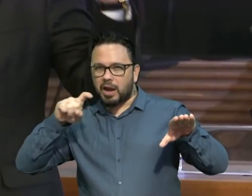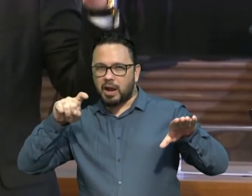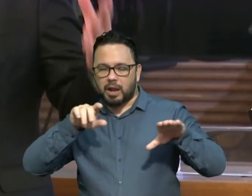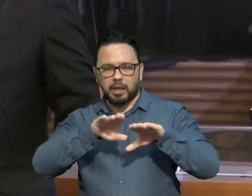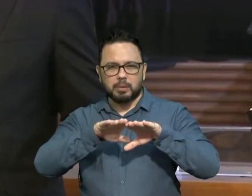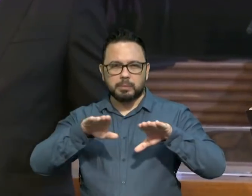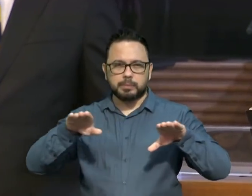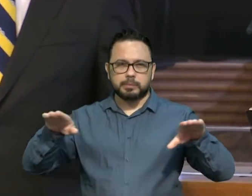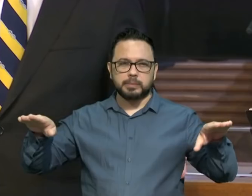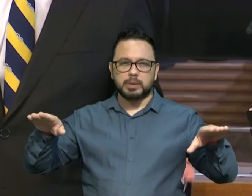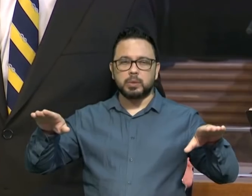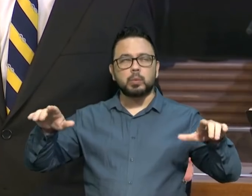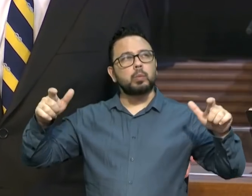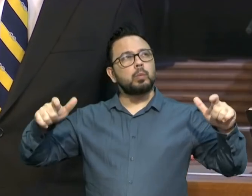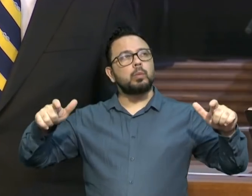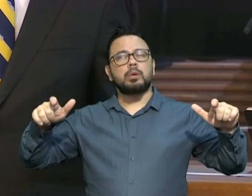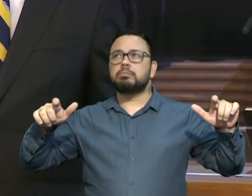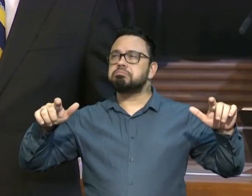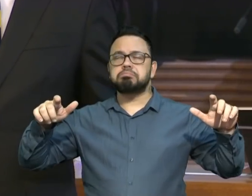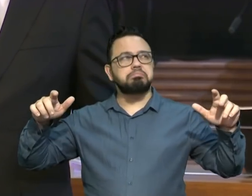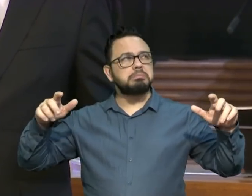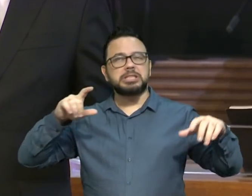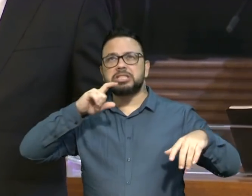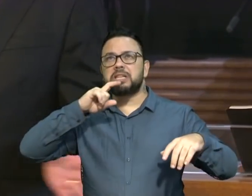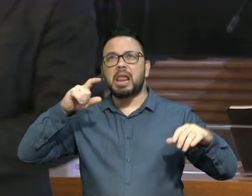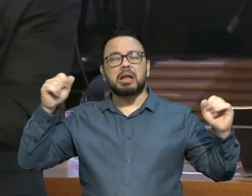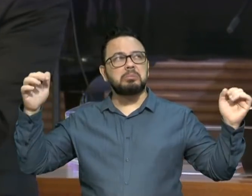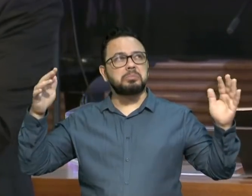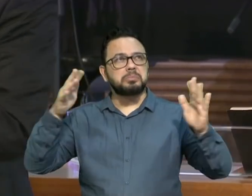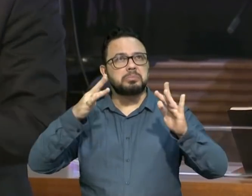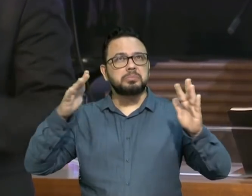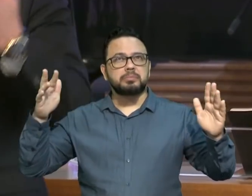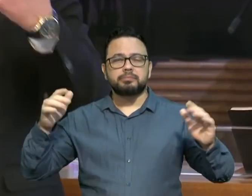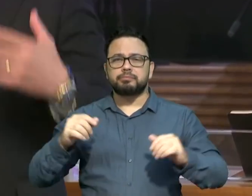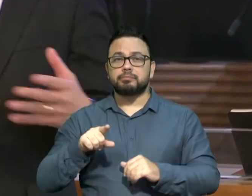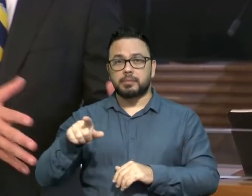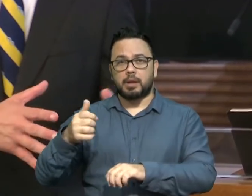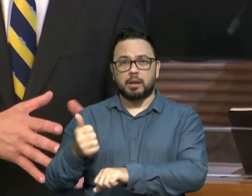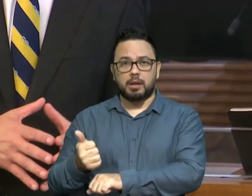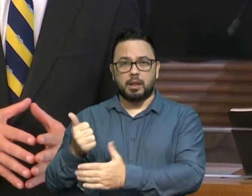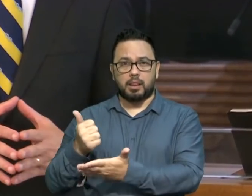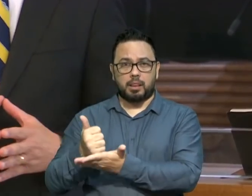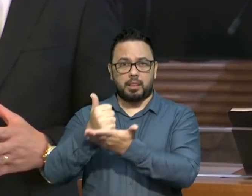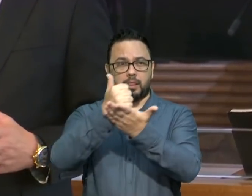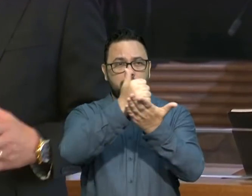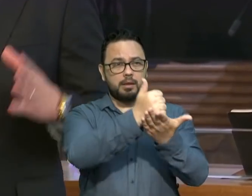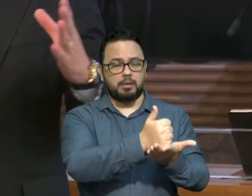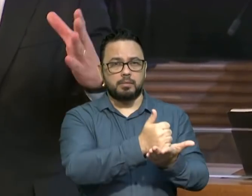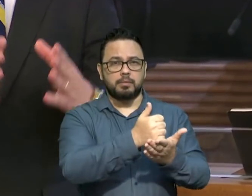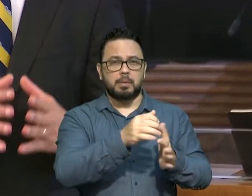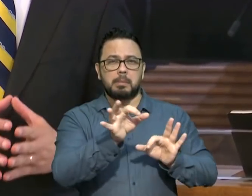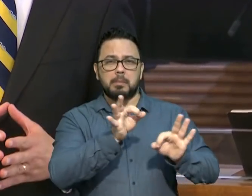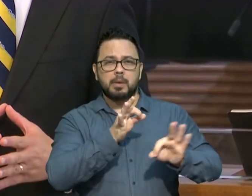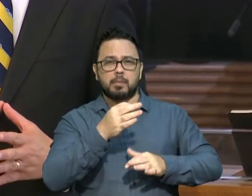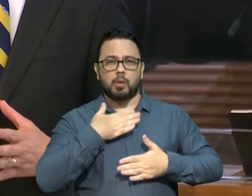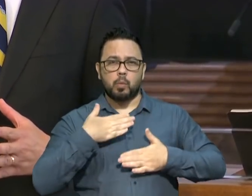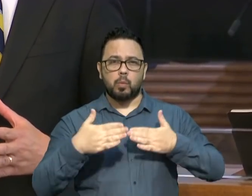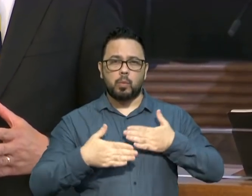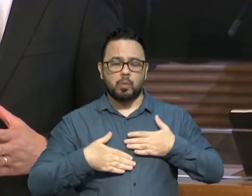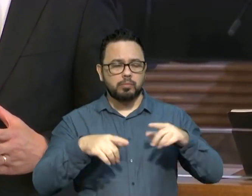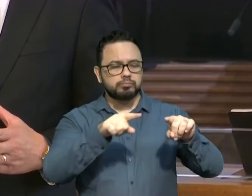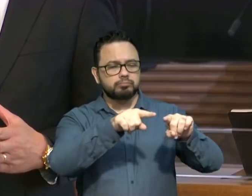ambiente refrigerado e dá-lhe iria para preparação para o cemitério para o quarto de